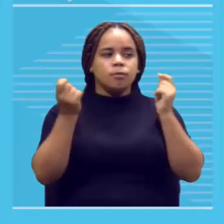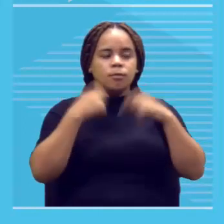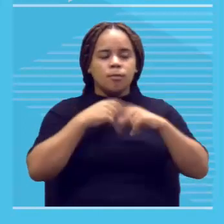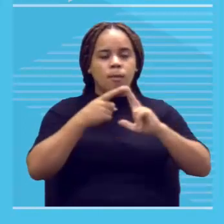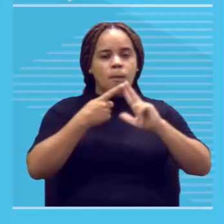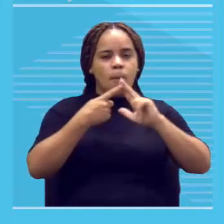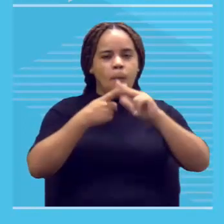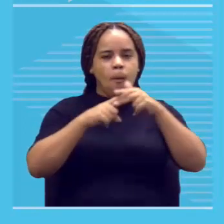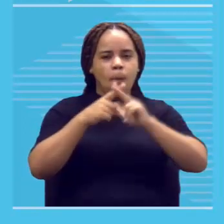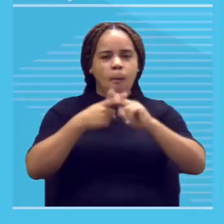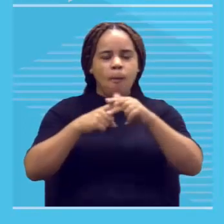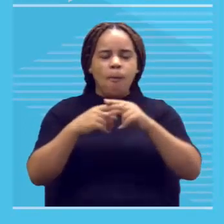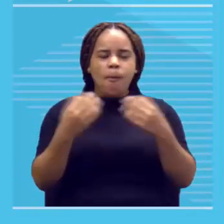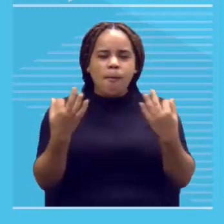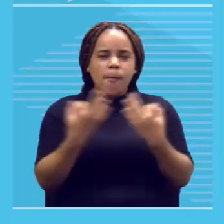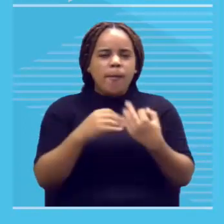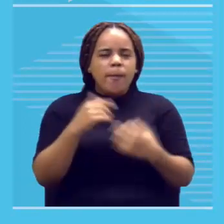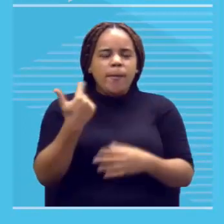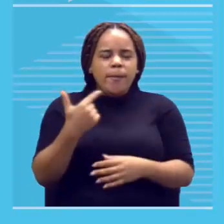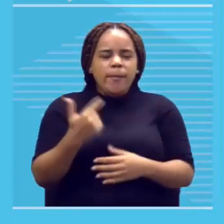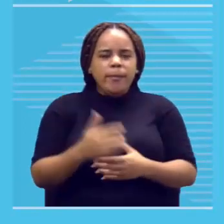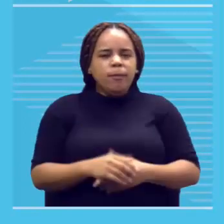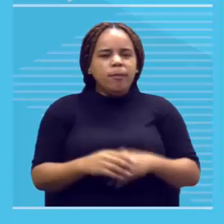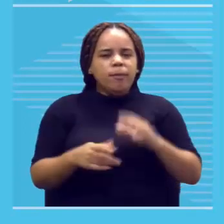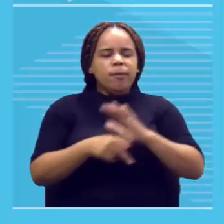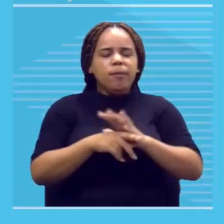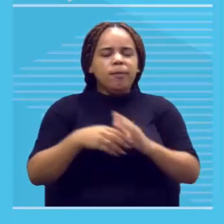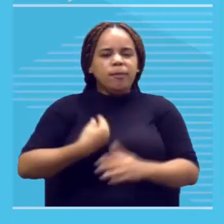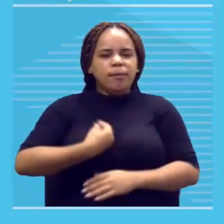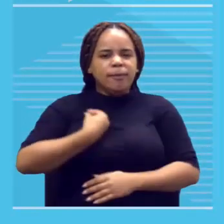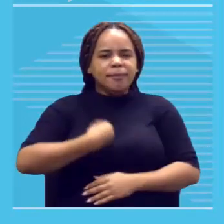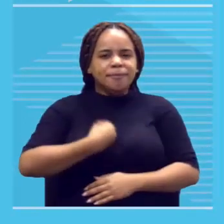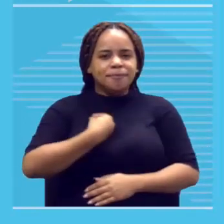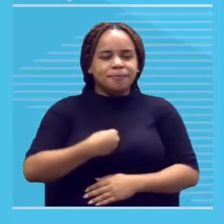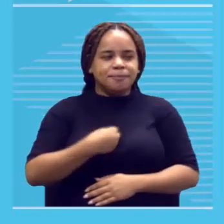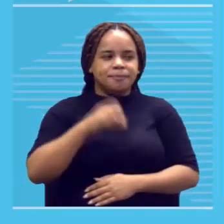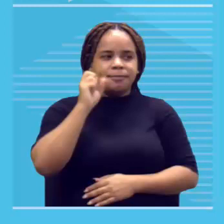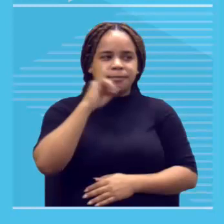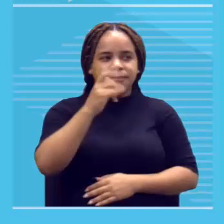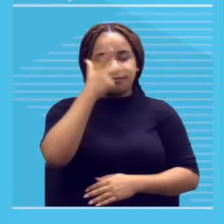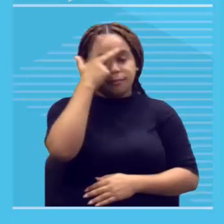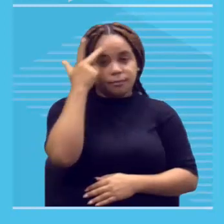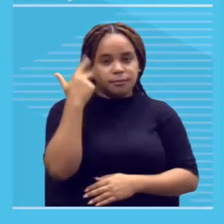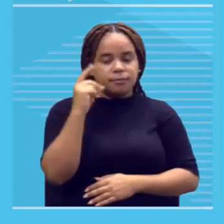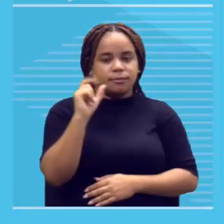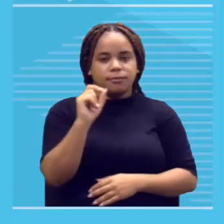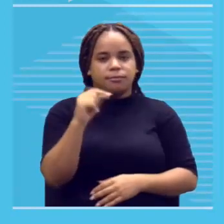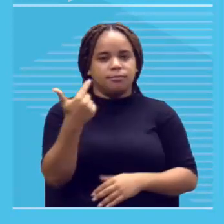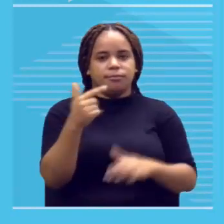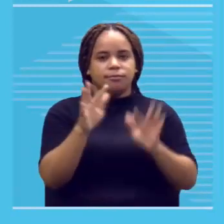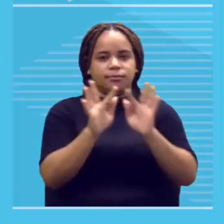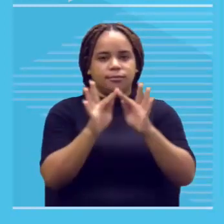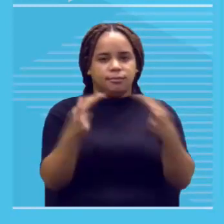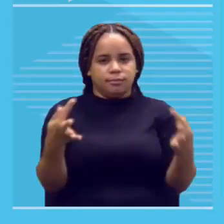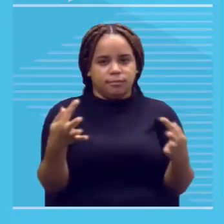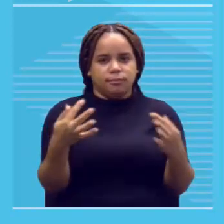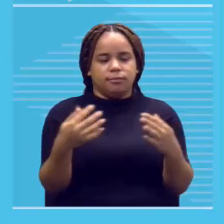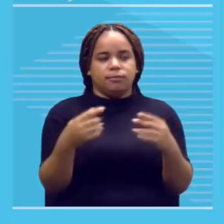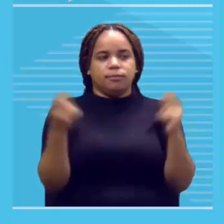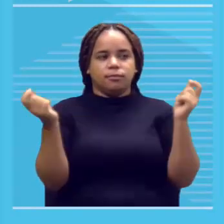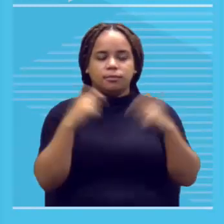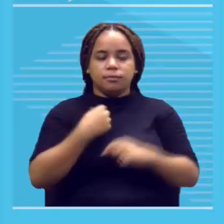corrigir as imperfeições dessa existência então se a pessoa não foi humilde o bastante